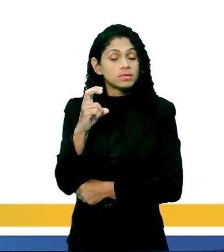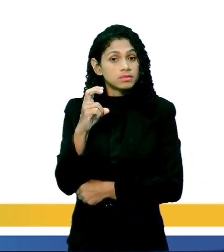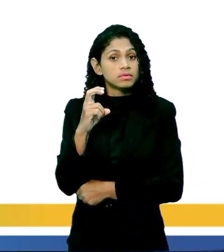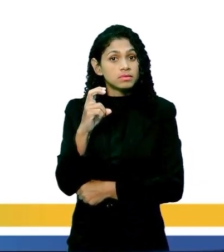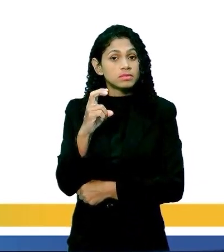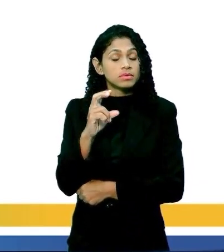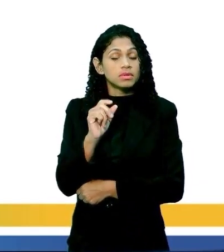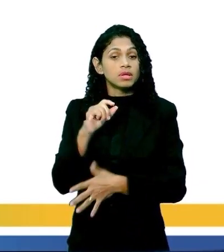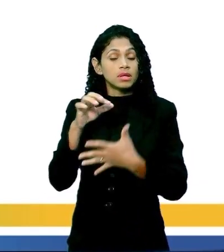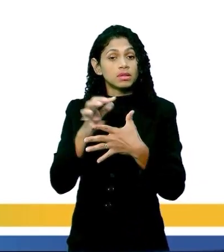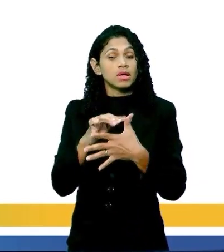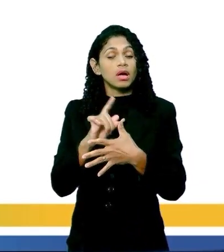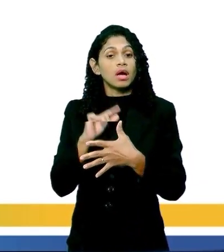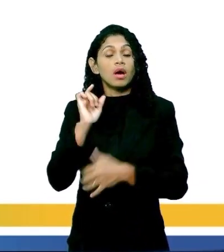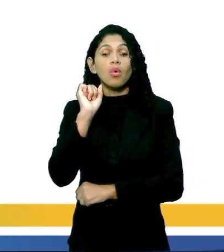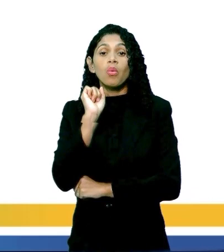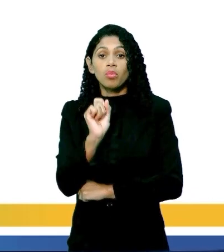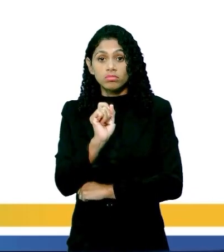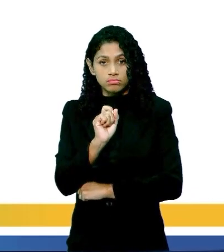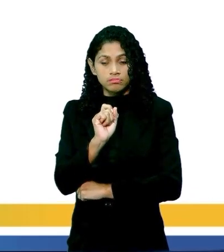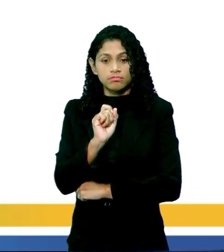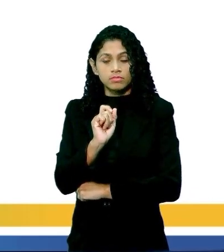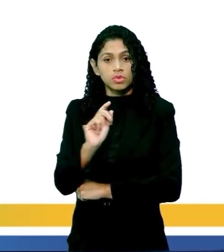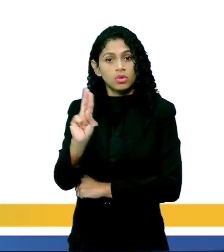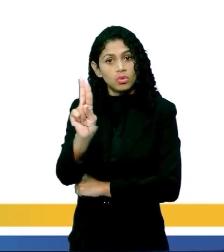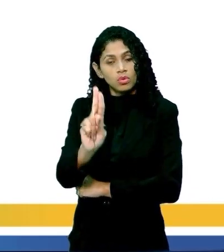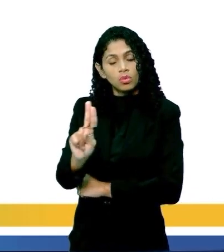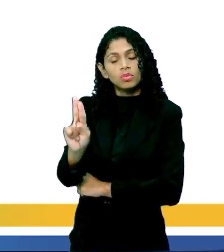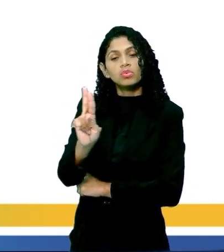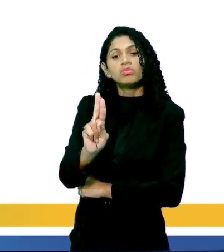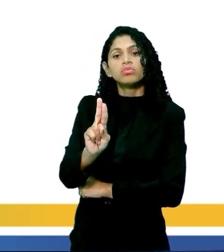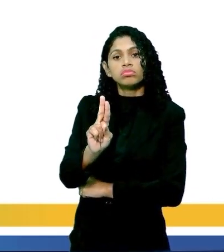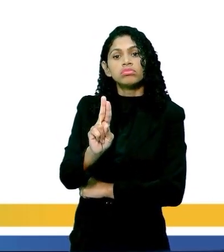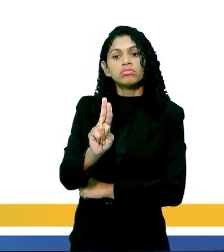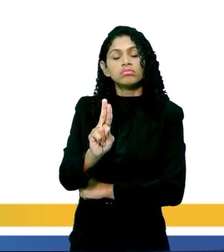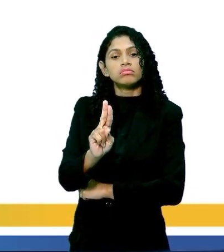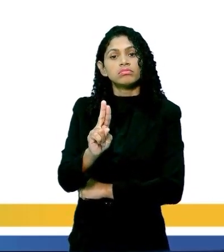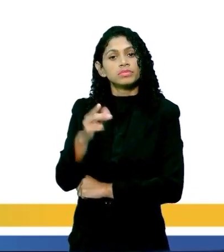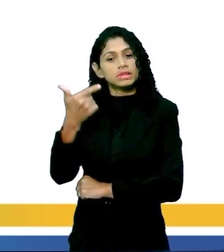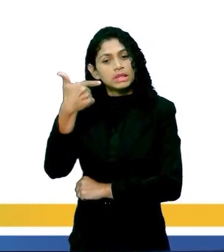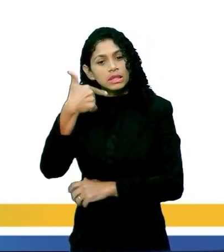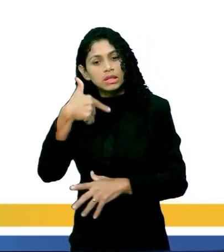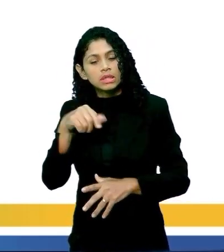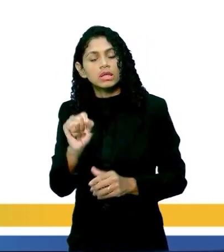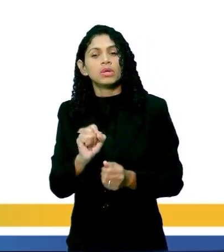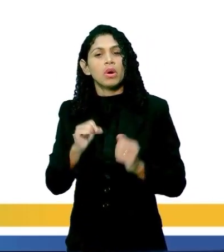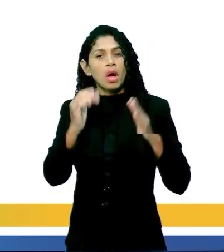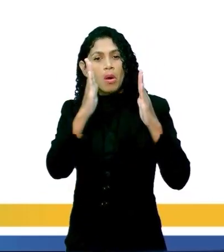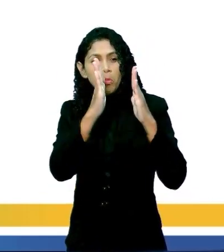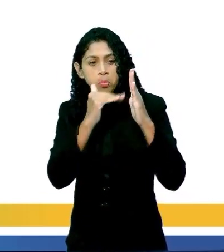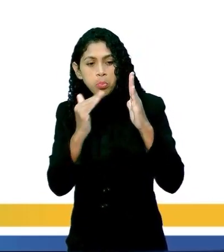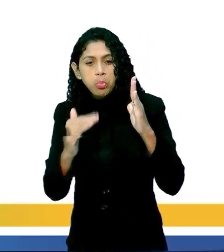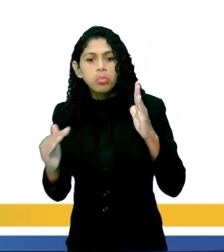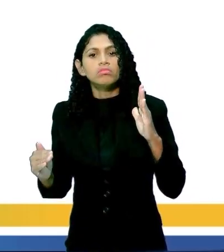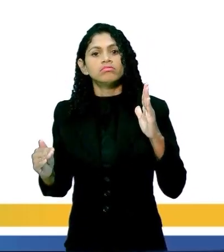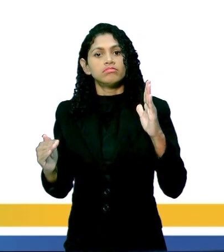utiliza figuras de linguagem e outros recursos estilísticos, apresentando simbologia, beleza, musicalidade e